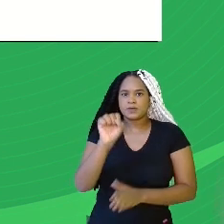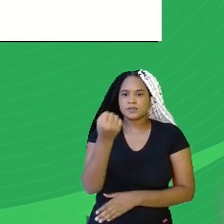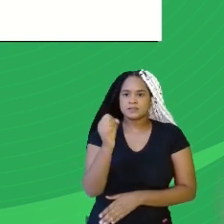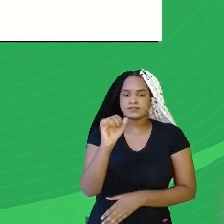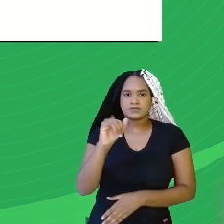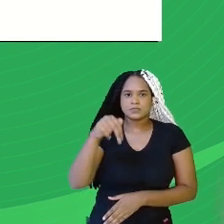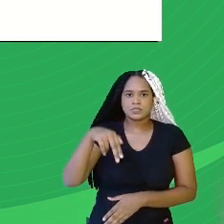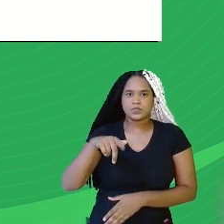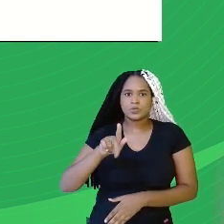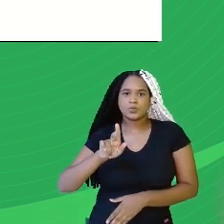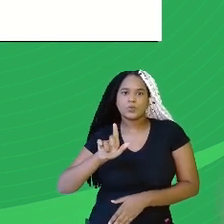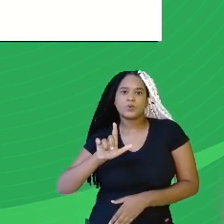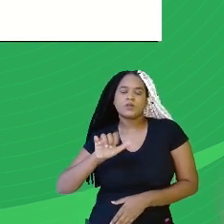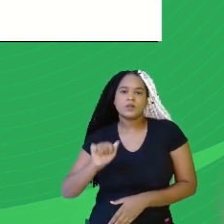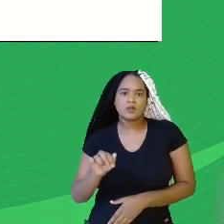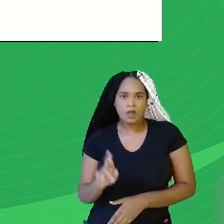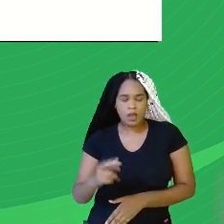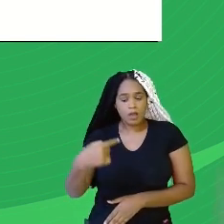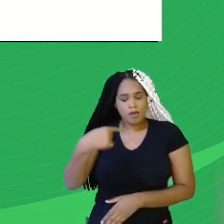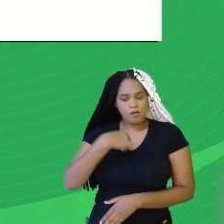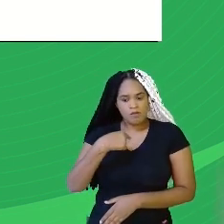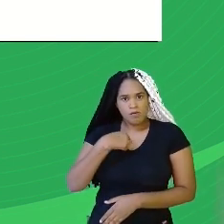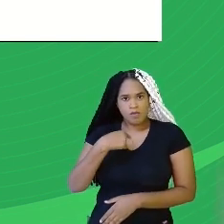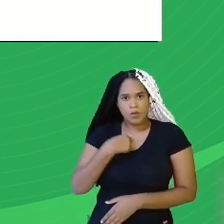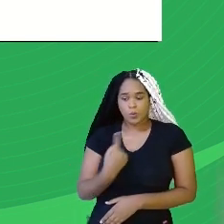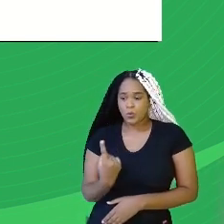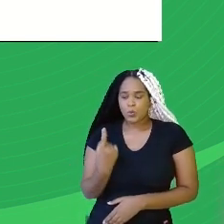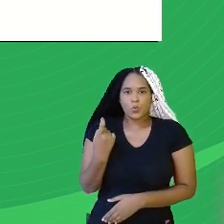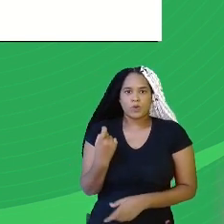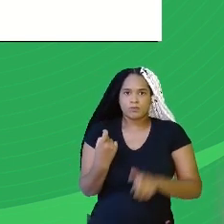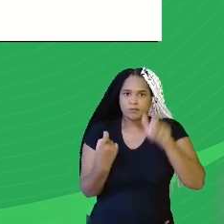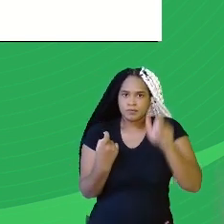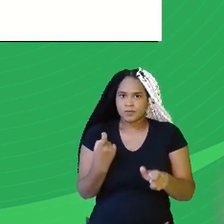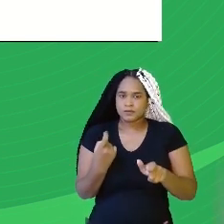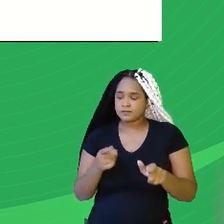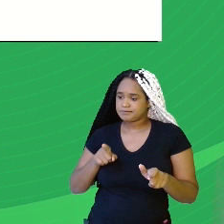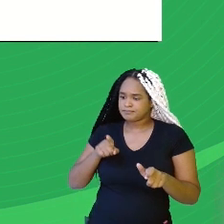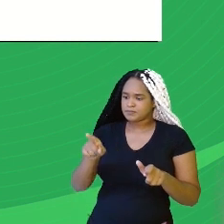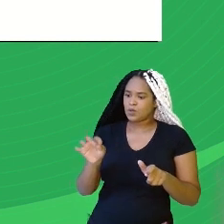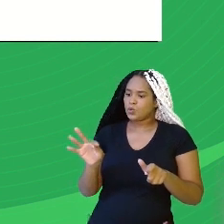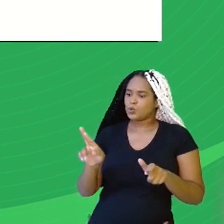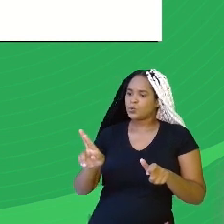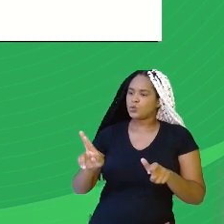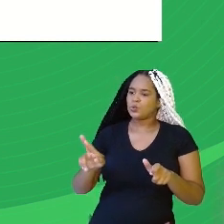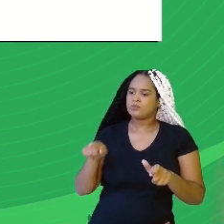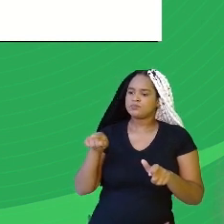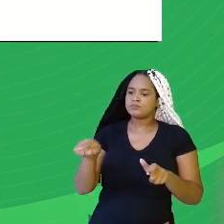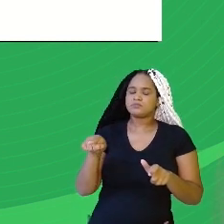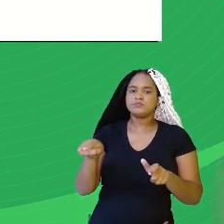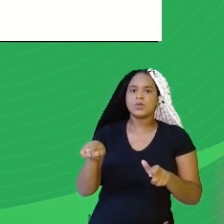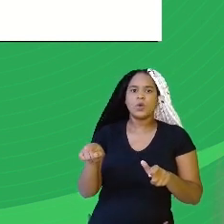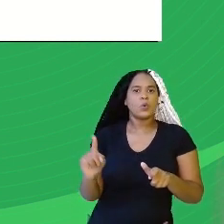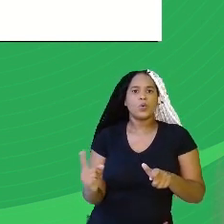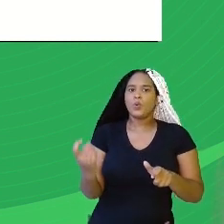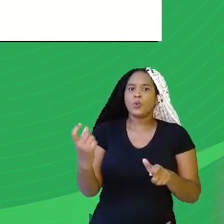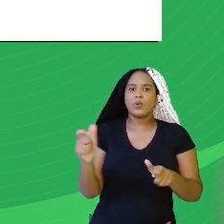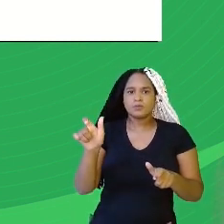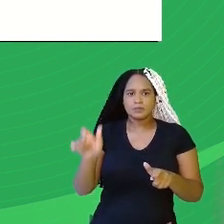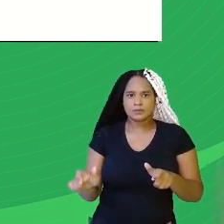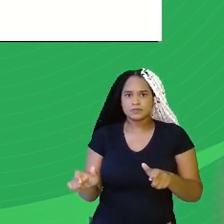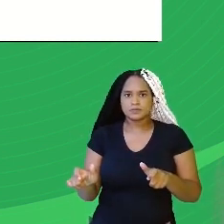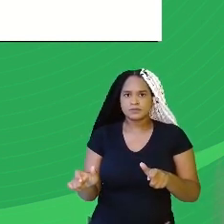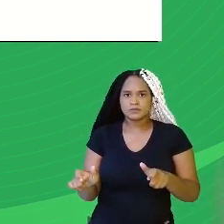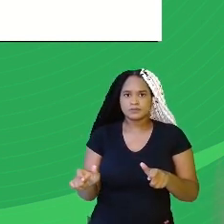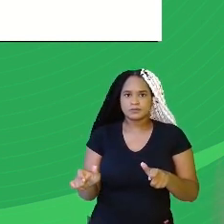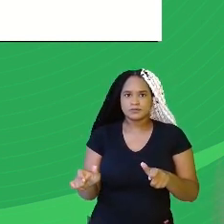digo eu, estou me referindo a uma pessoa. Quando eu digo tu, eu também estou me referindo a uma pessoa. A